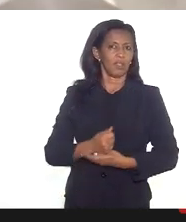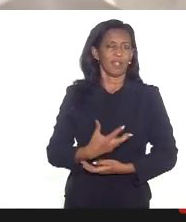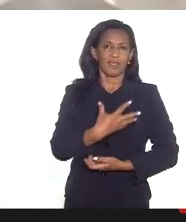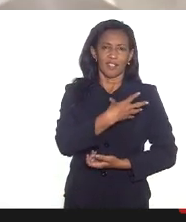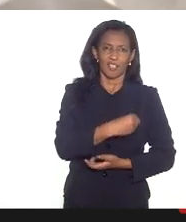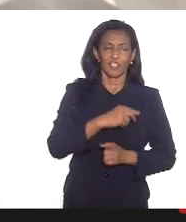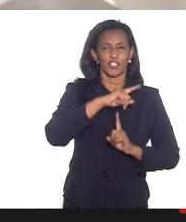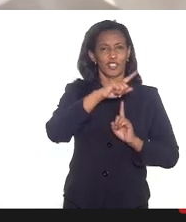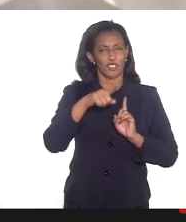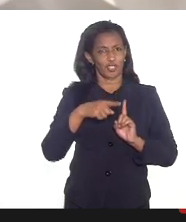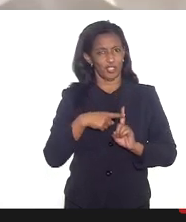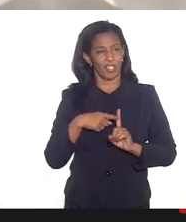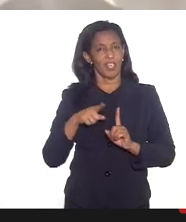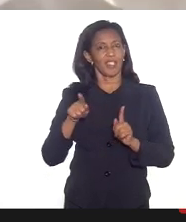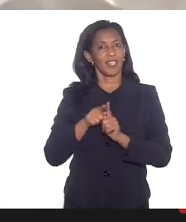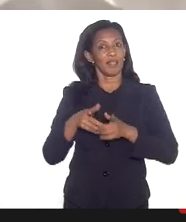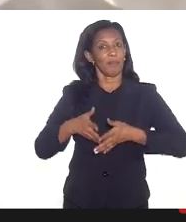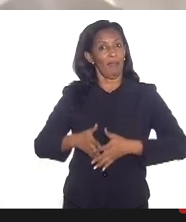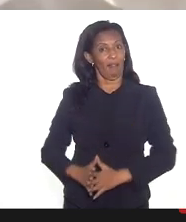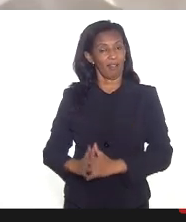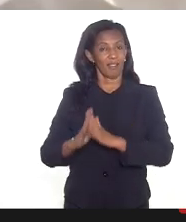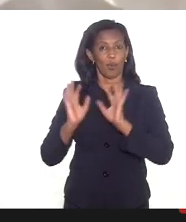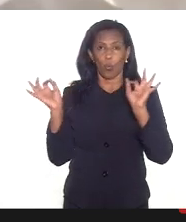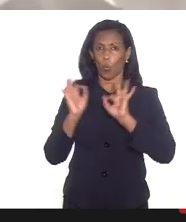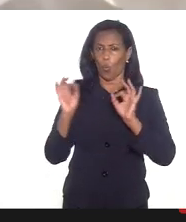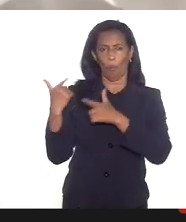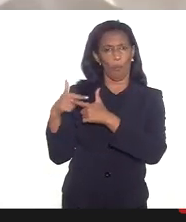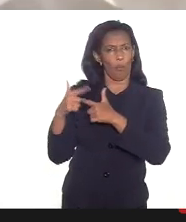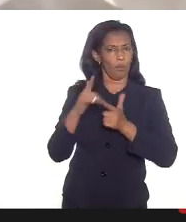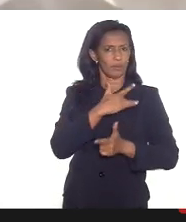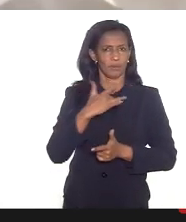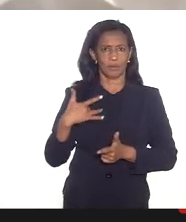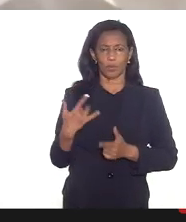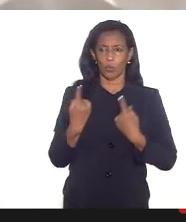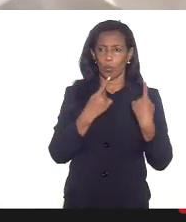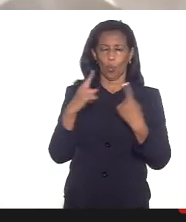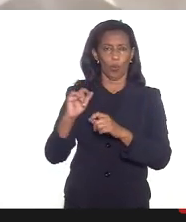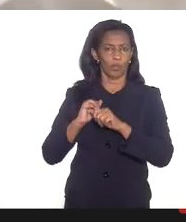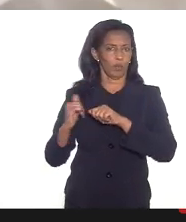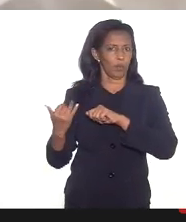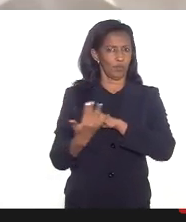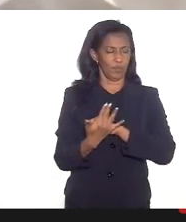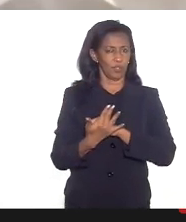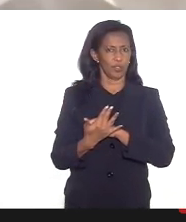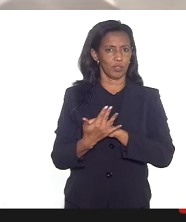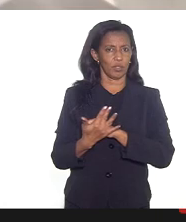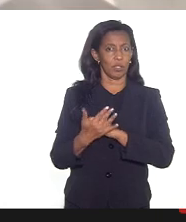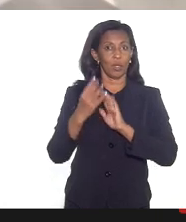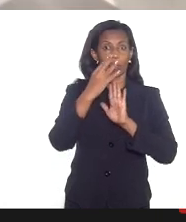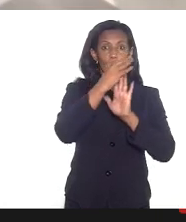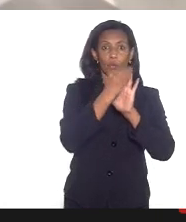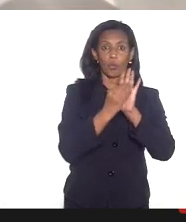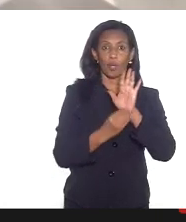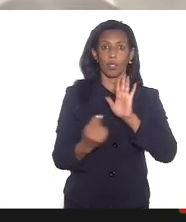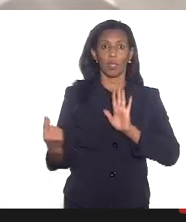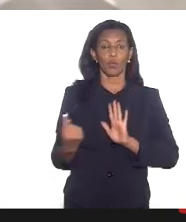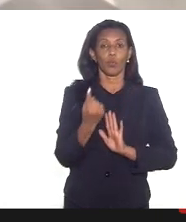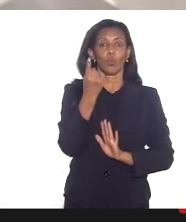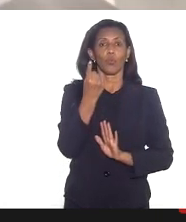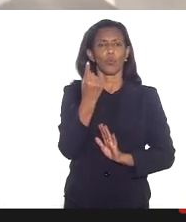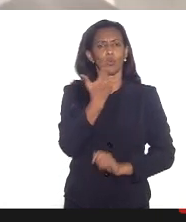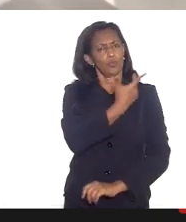lactantes gestantes e por pega sem comunidade contra cor verde 19 no calendário único da